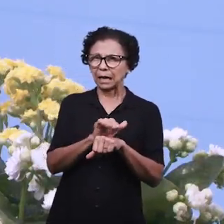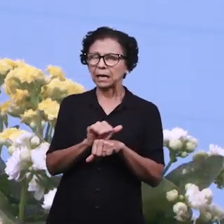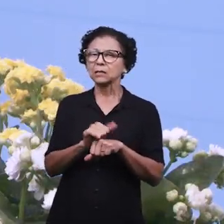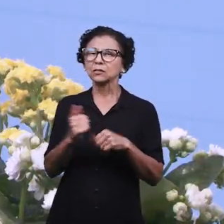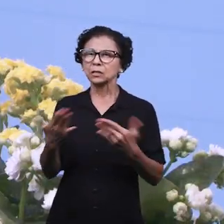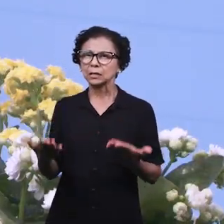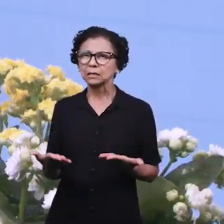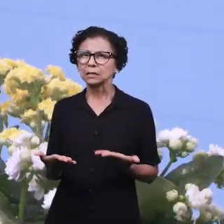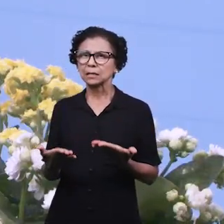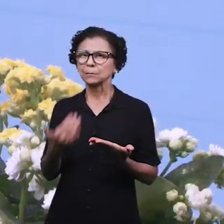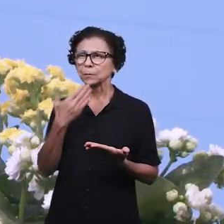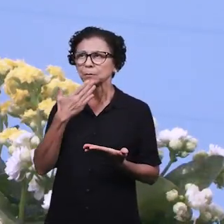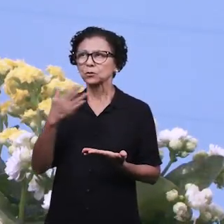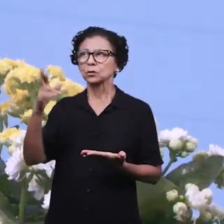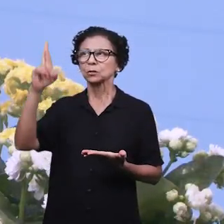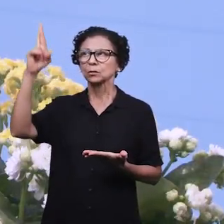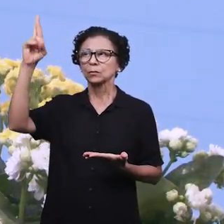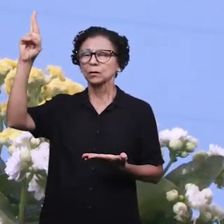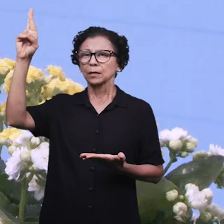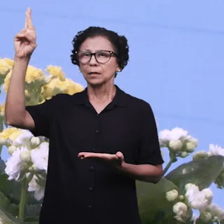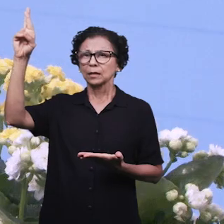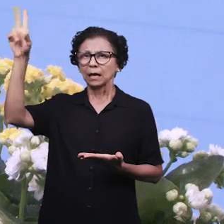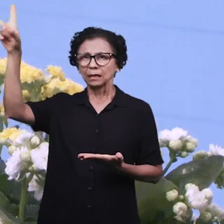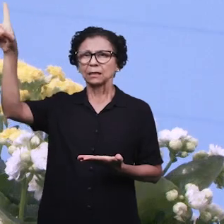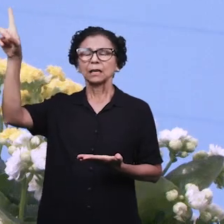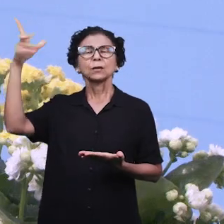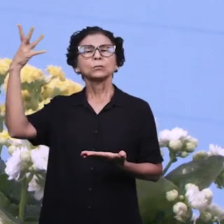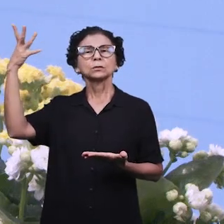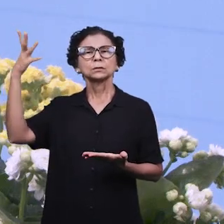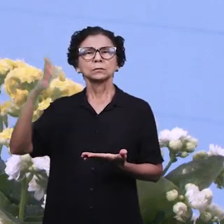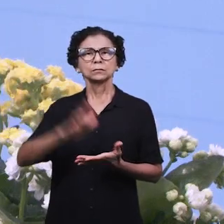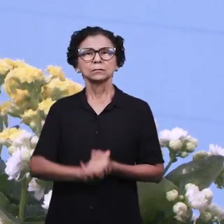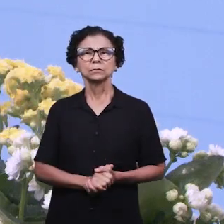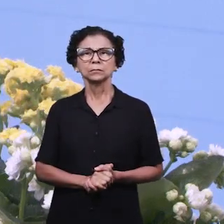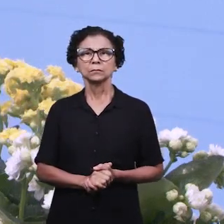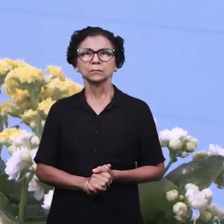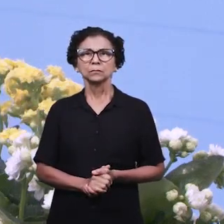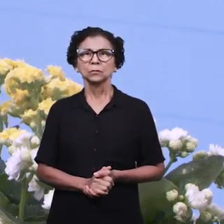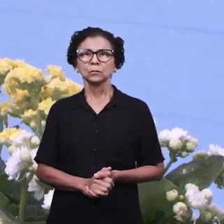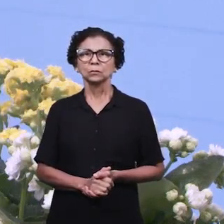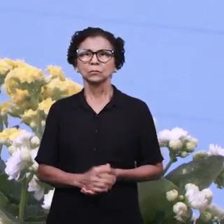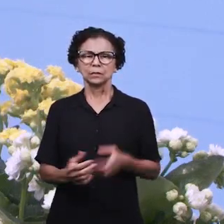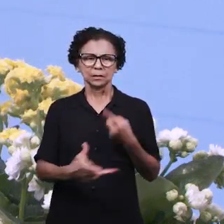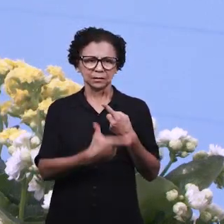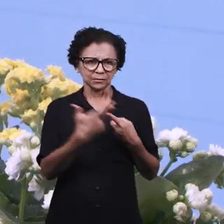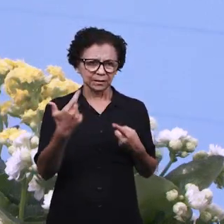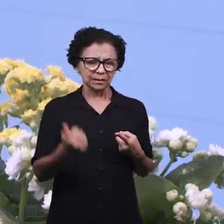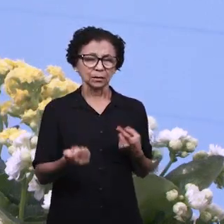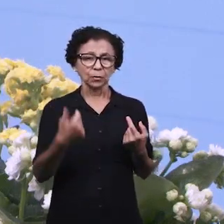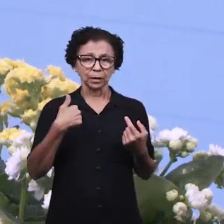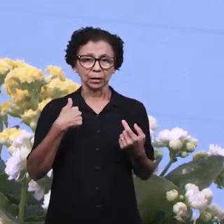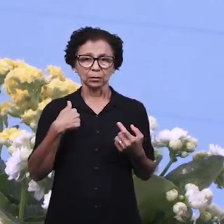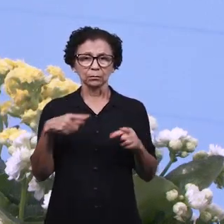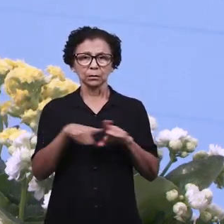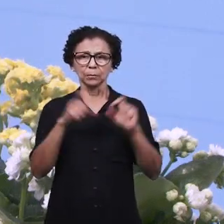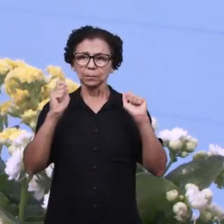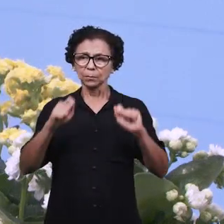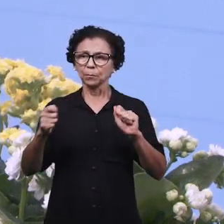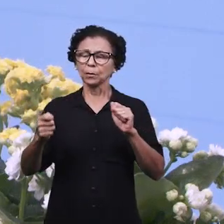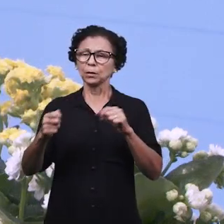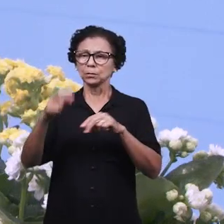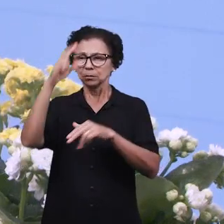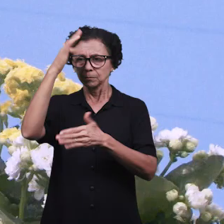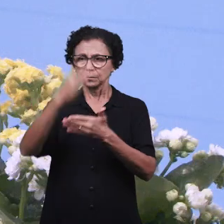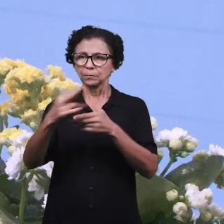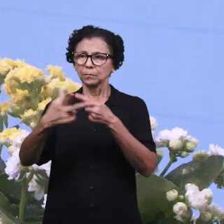que venceram pela fé. Eu Sim. falei: "Eu também posso vencer pela fé, é o Deus que eu sirvo, é o mesmo delas". E